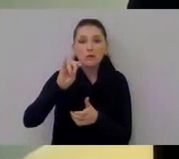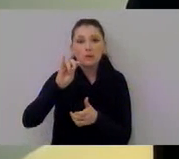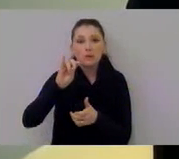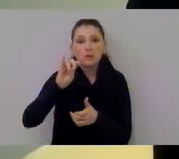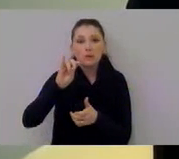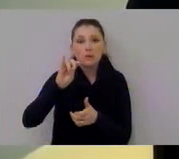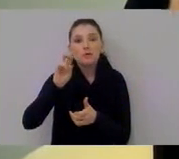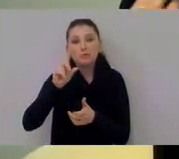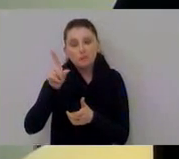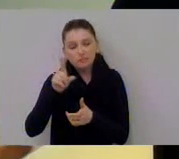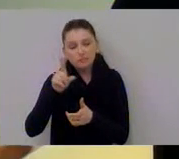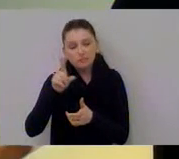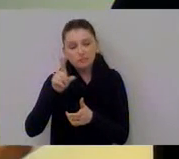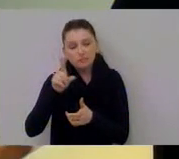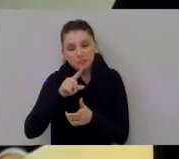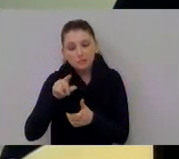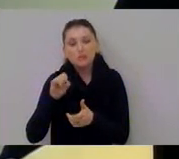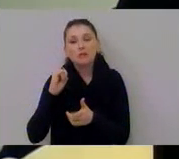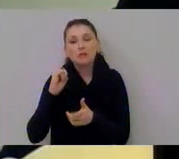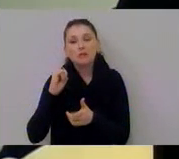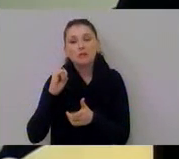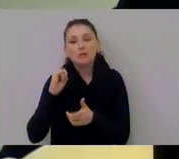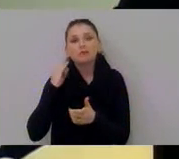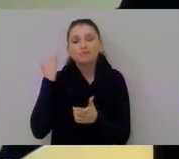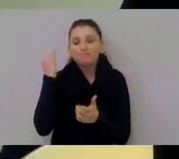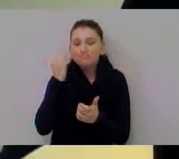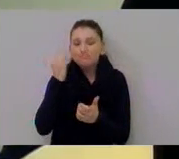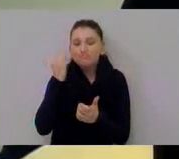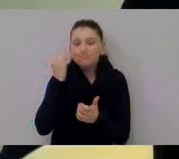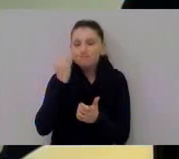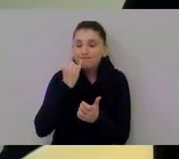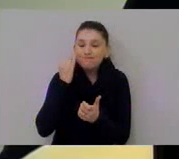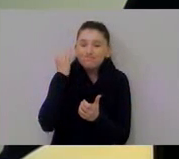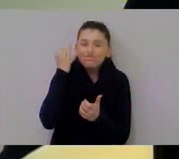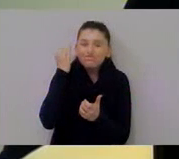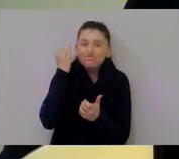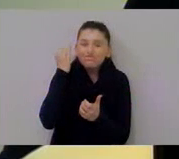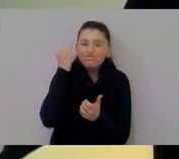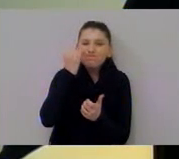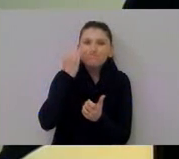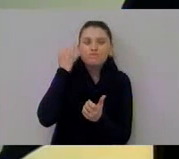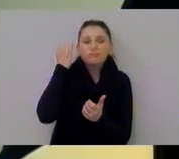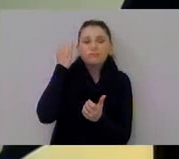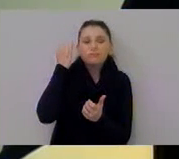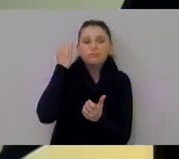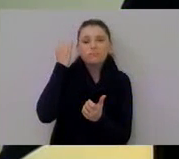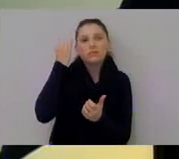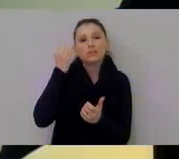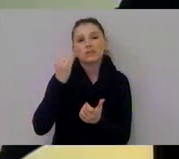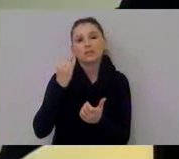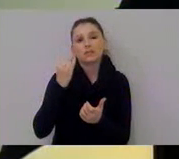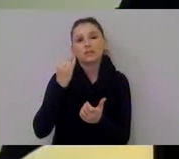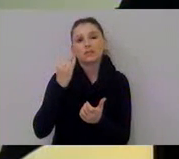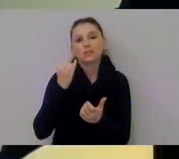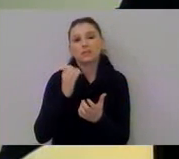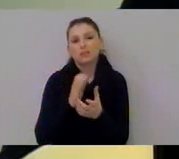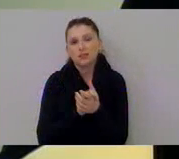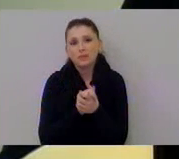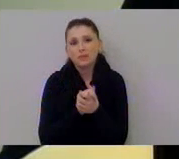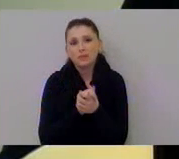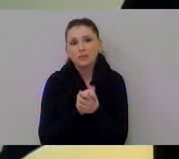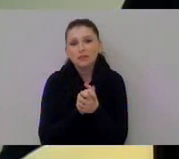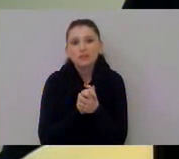né, que realmente tem uma trajetória política